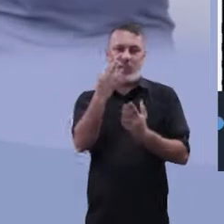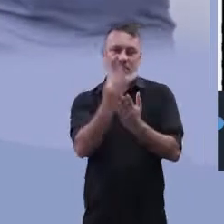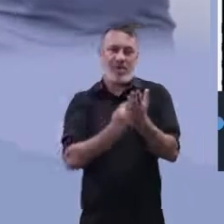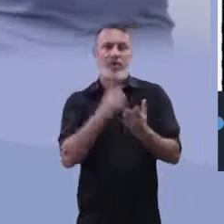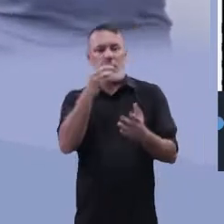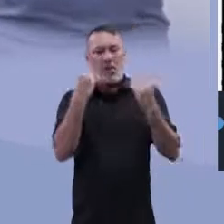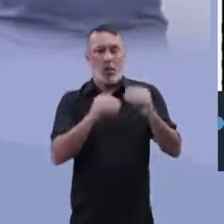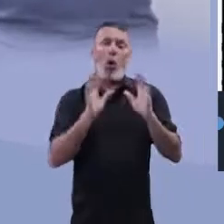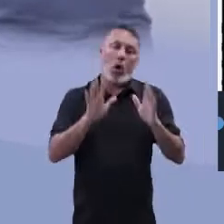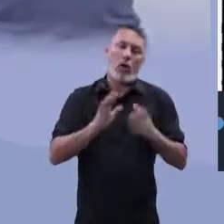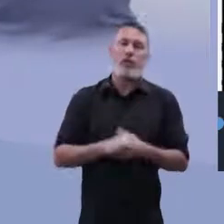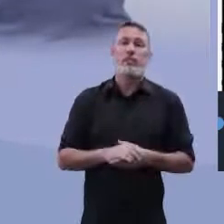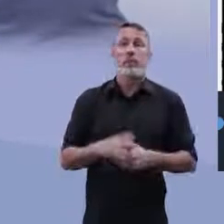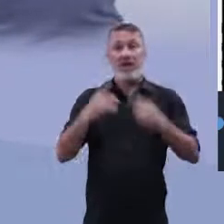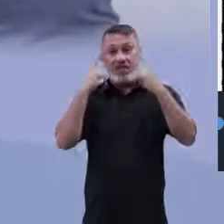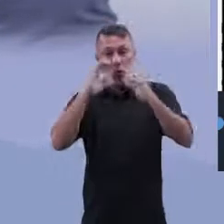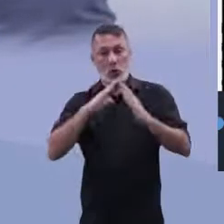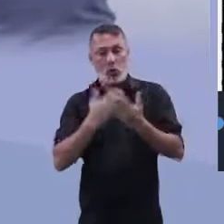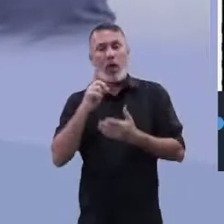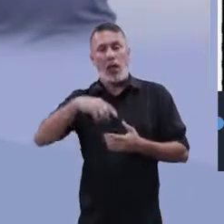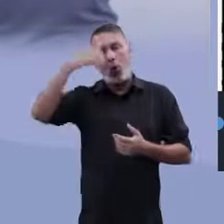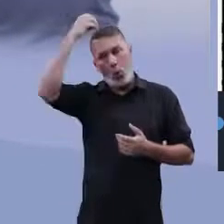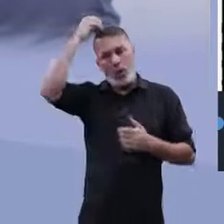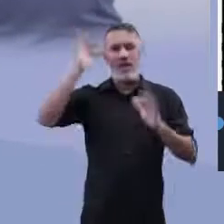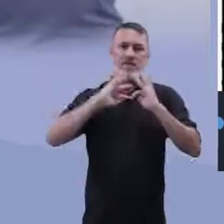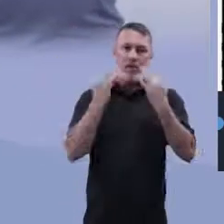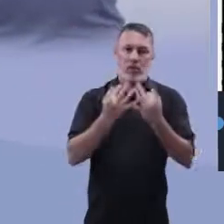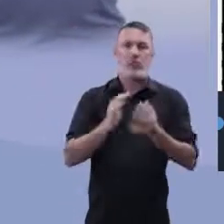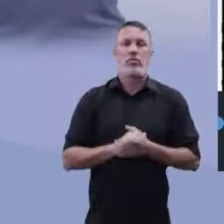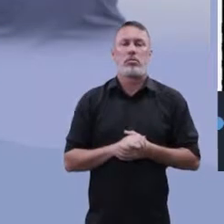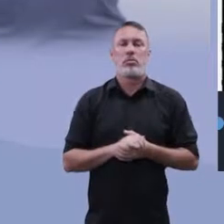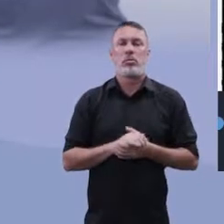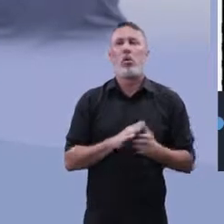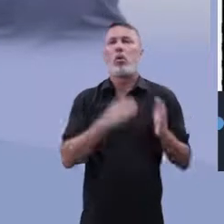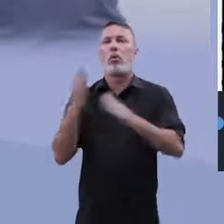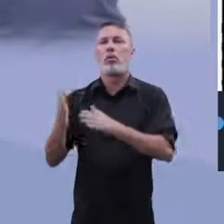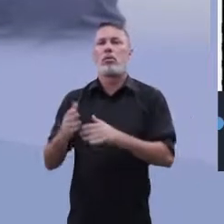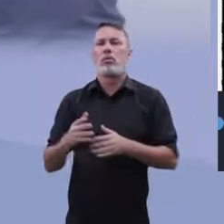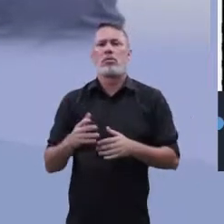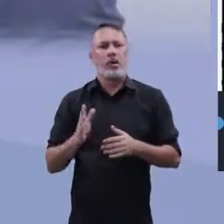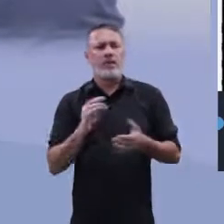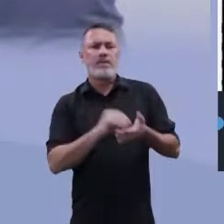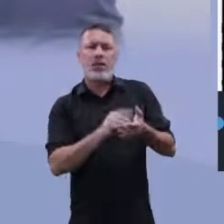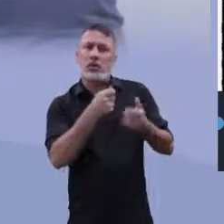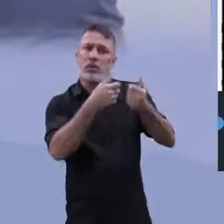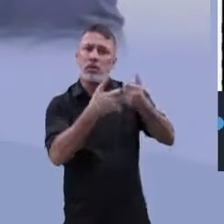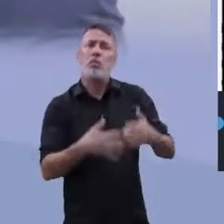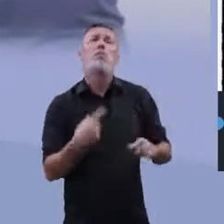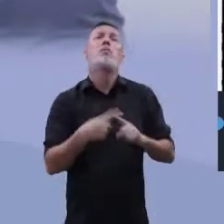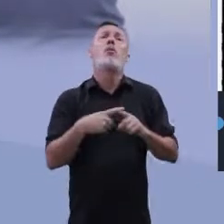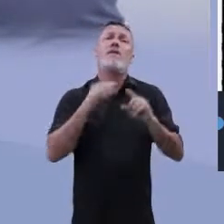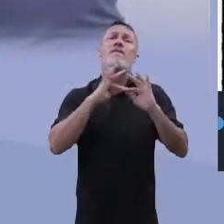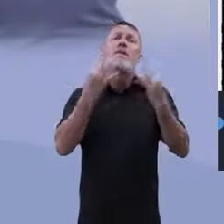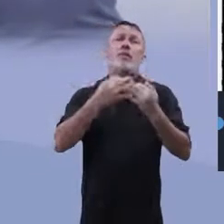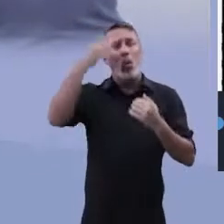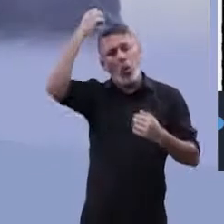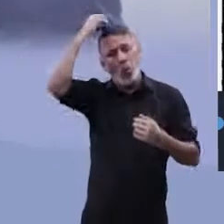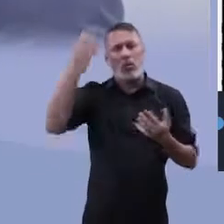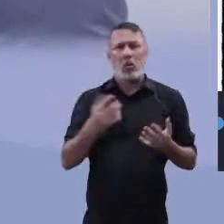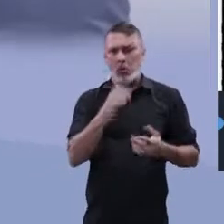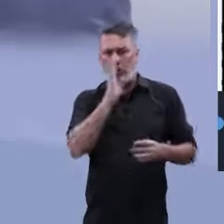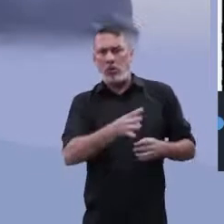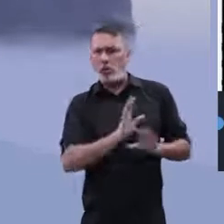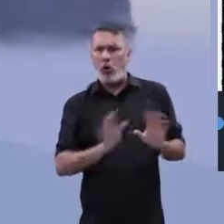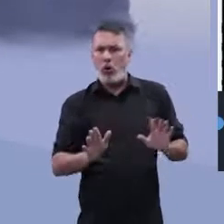falar: olha, a violência na escola é culpa da família. Ponto. E começa uma outra ideia. Como assim? Por que é família?